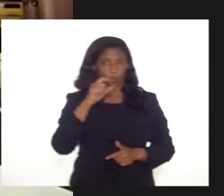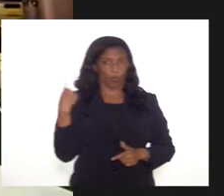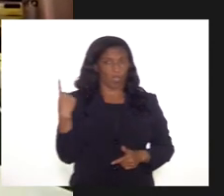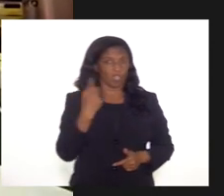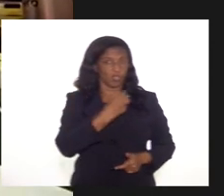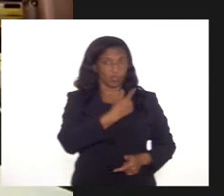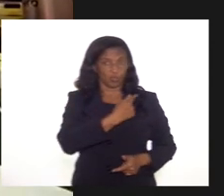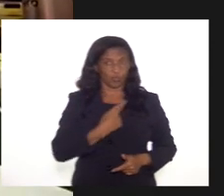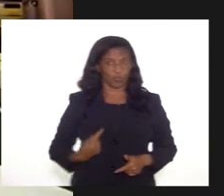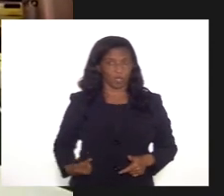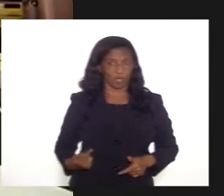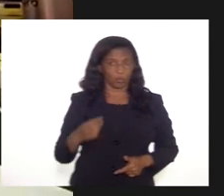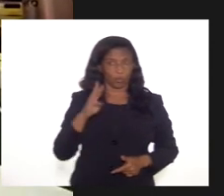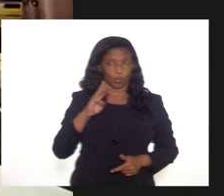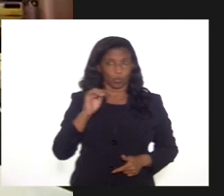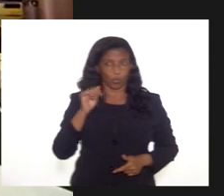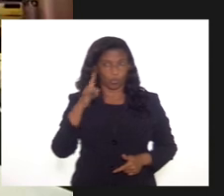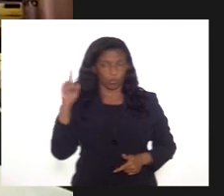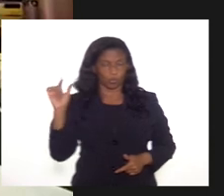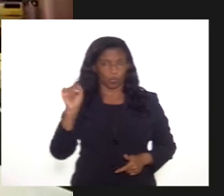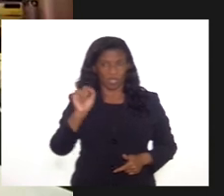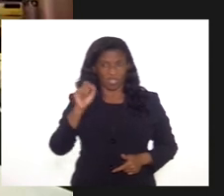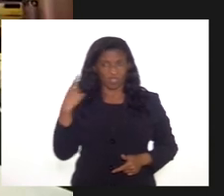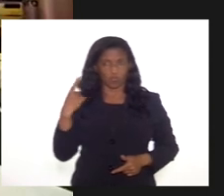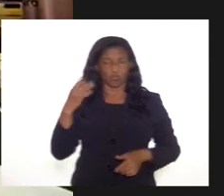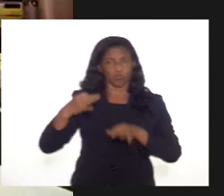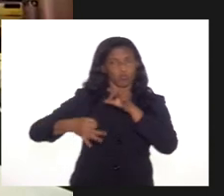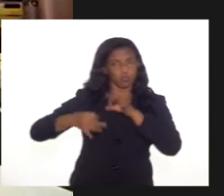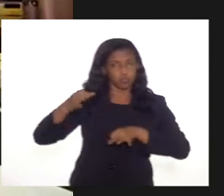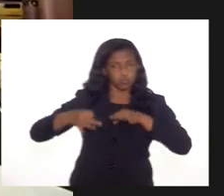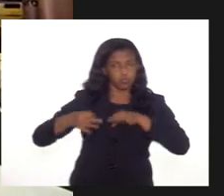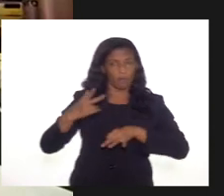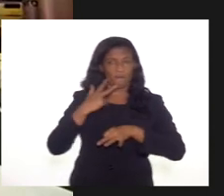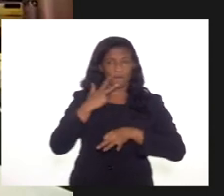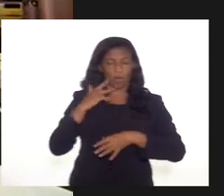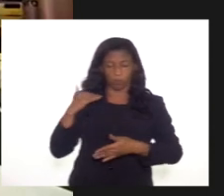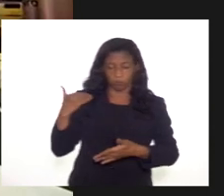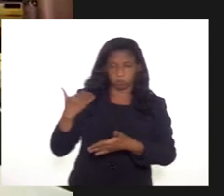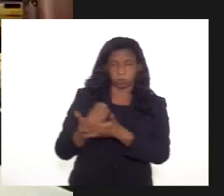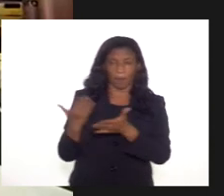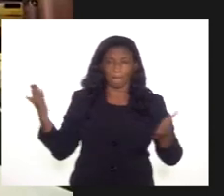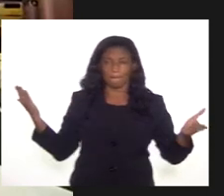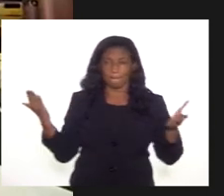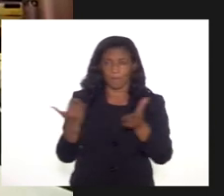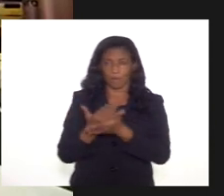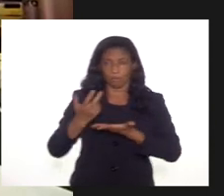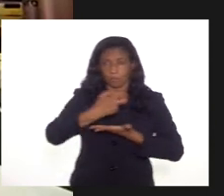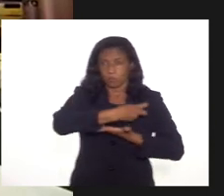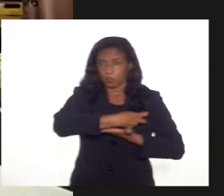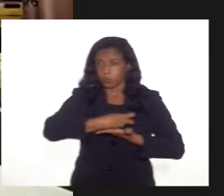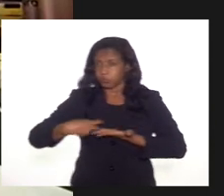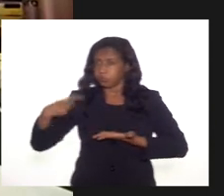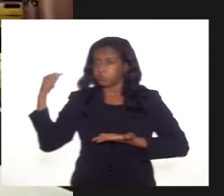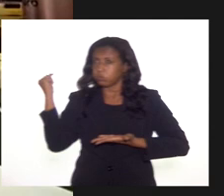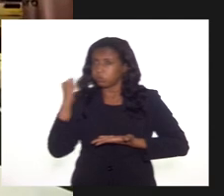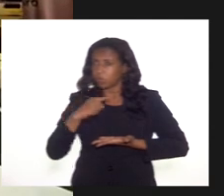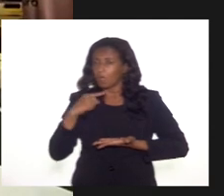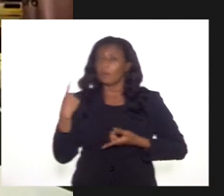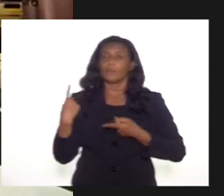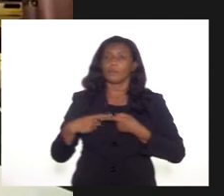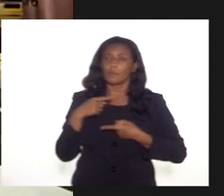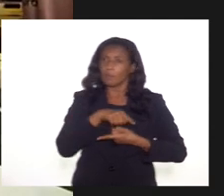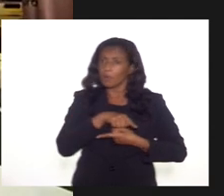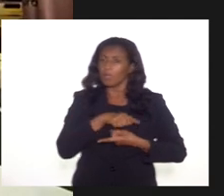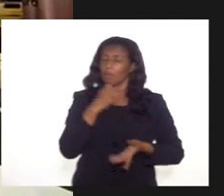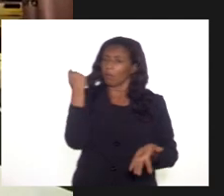-governador ex-juiz foi levado a um processo de impeachment justamente por conta